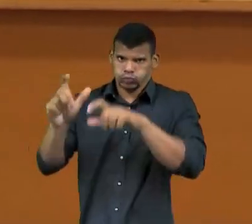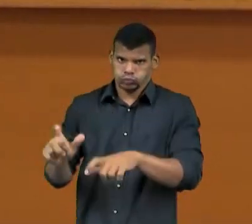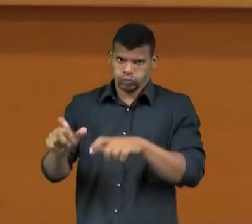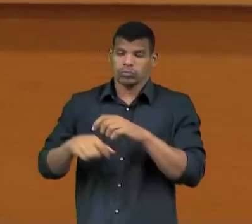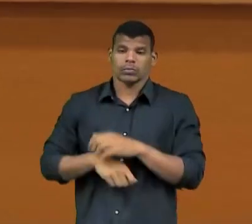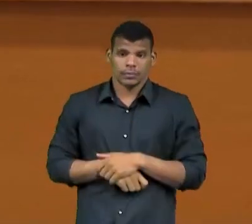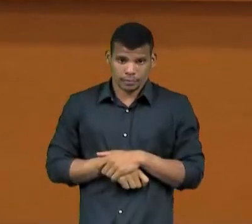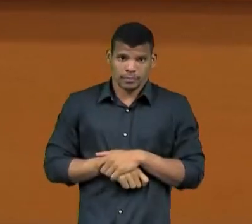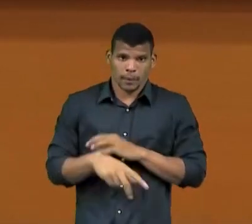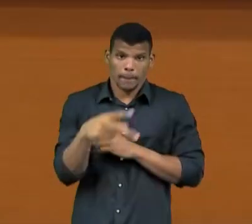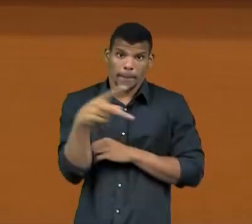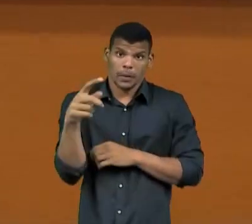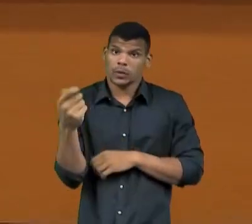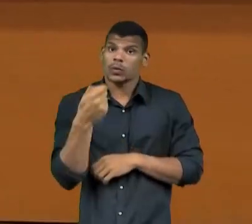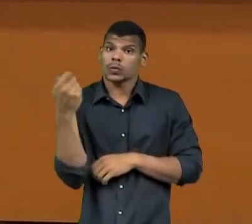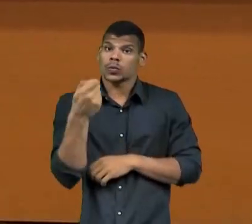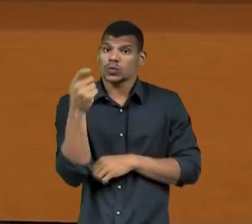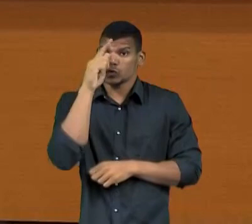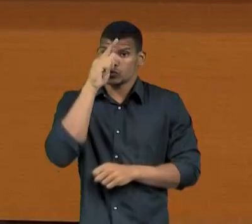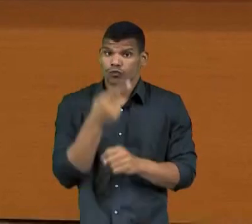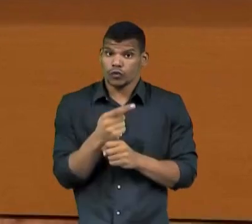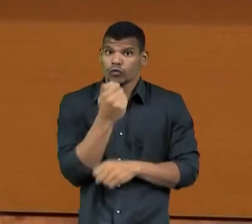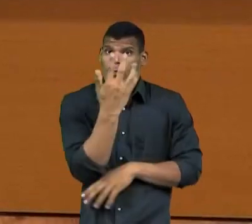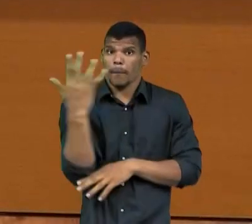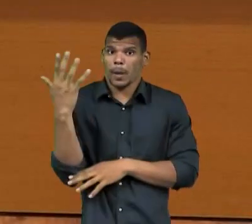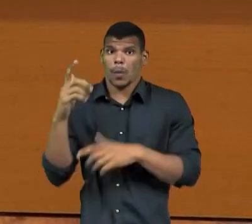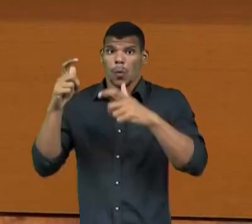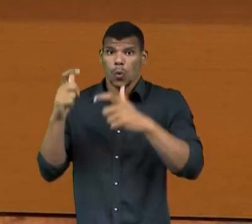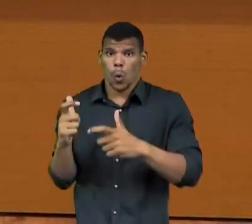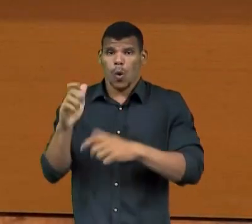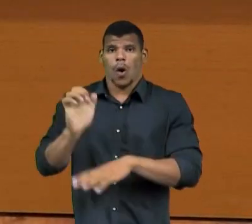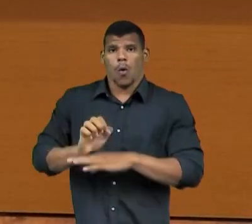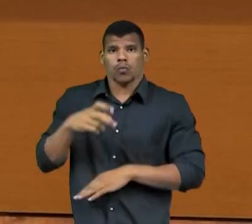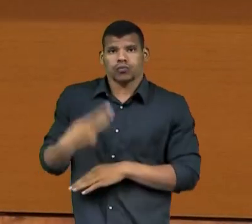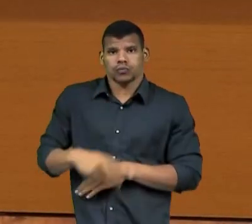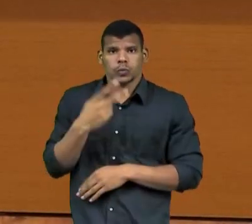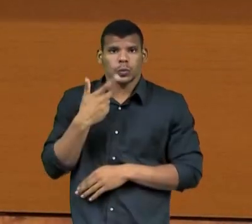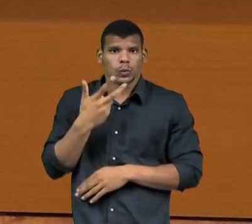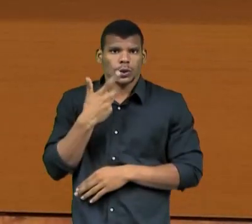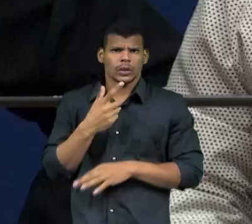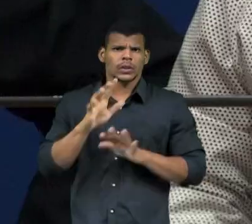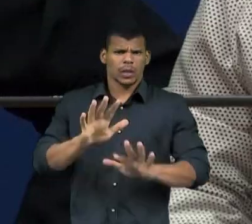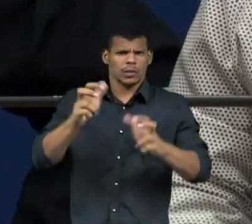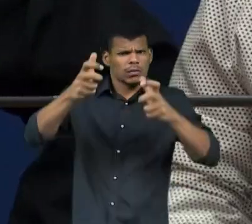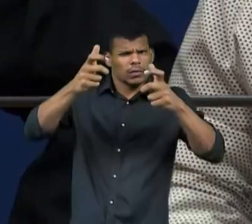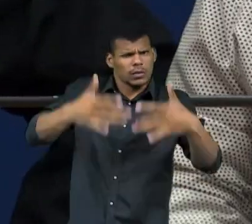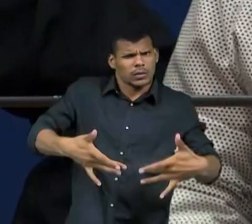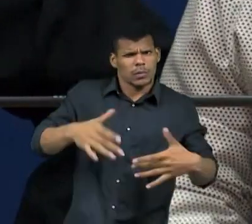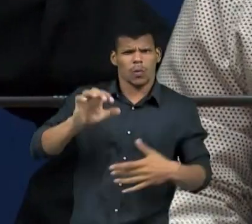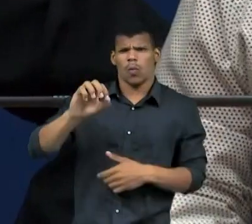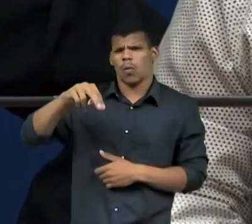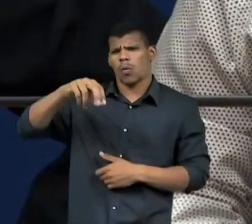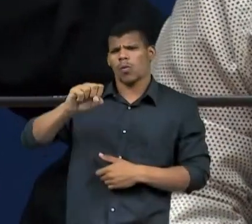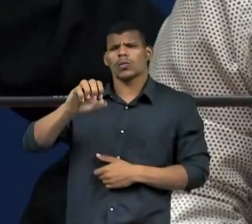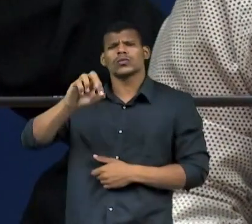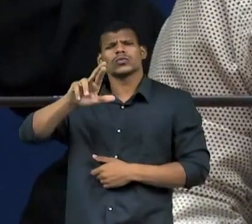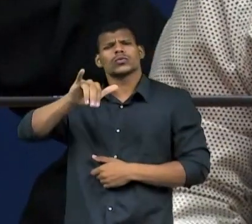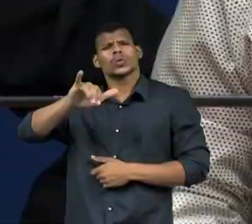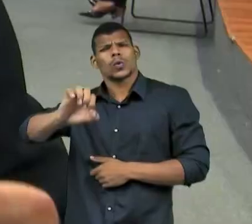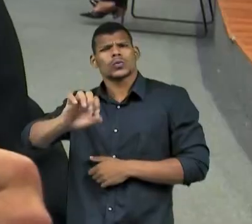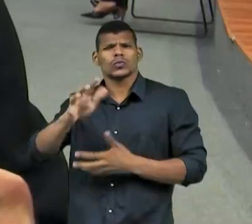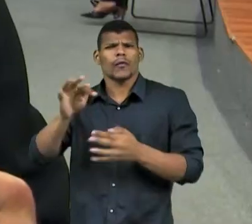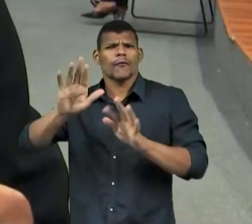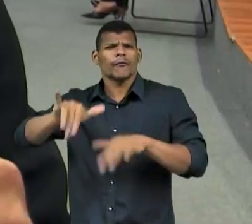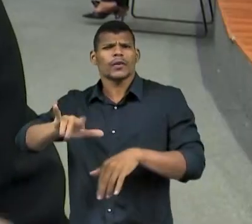das Gestões Ambientais Locais do Estado explica por que a ampliação desses consórcios é o caminho para acabar com os